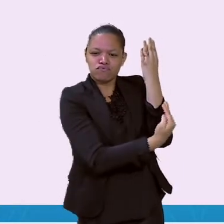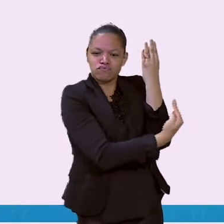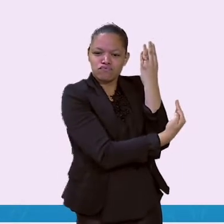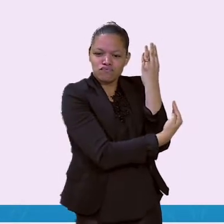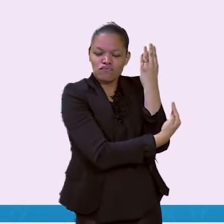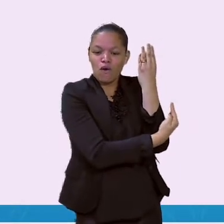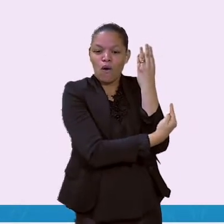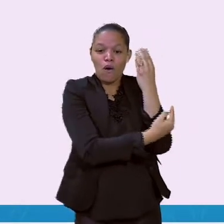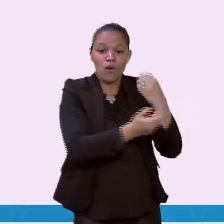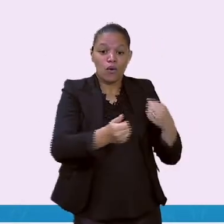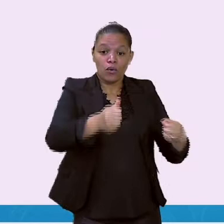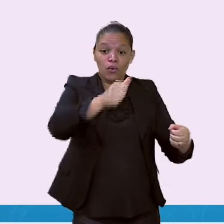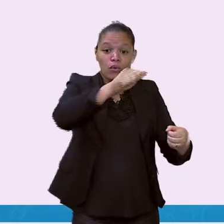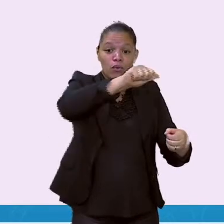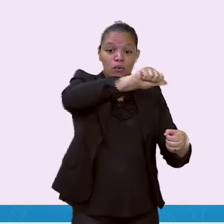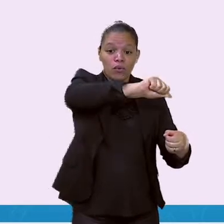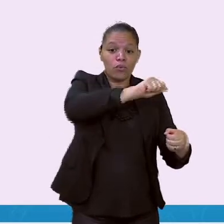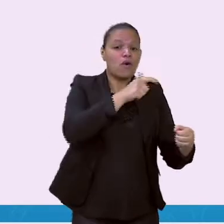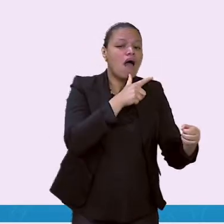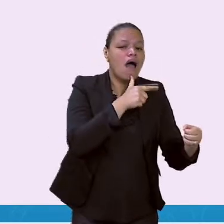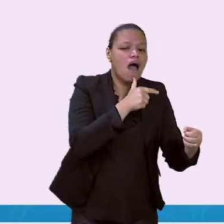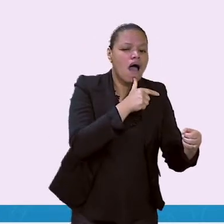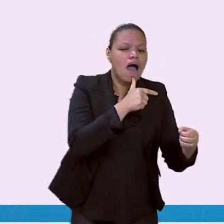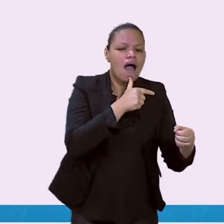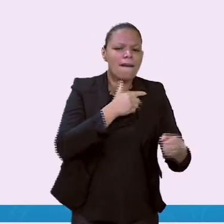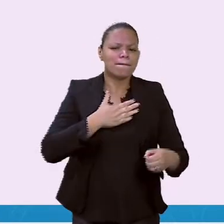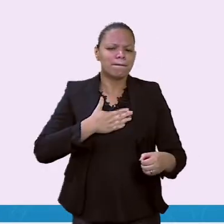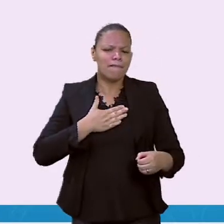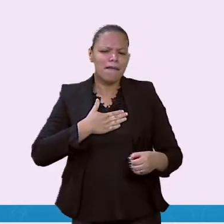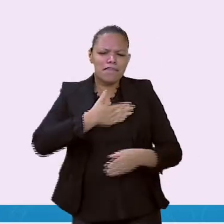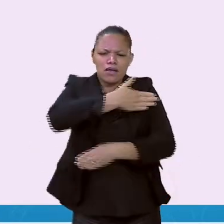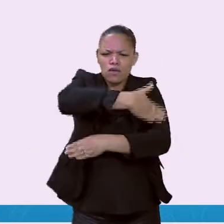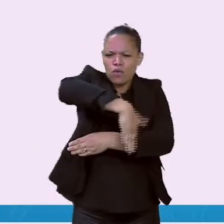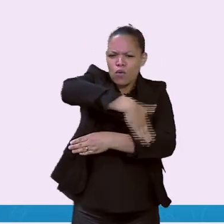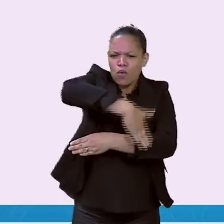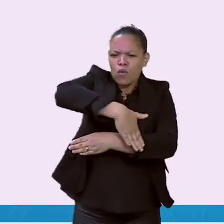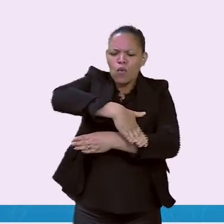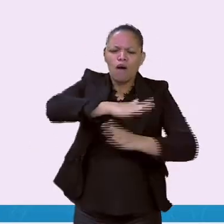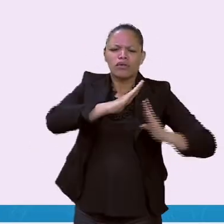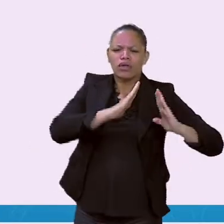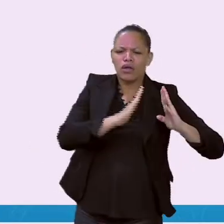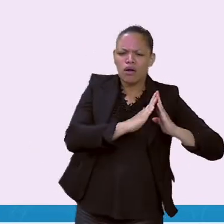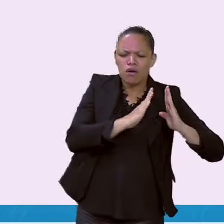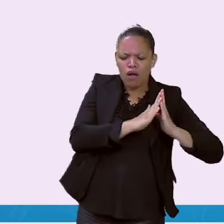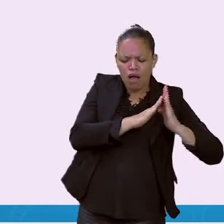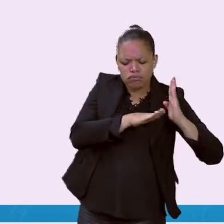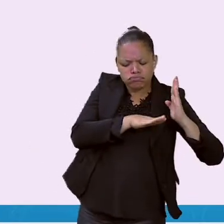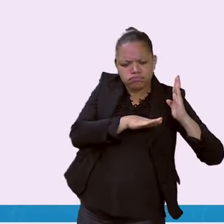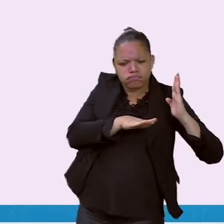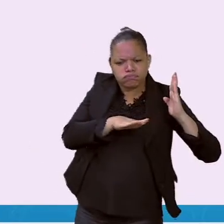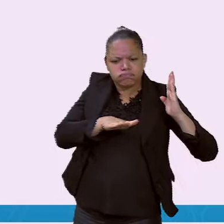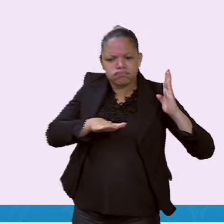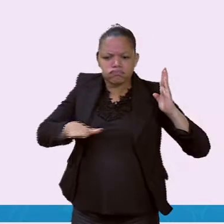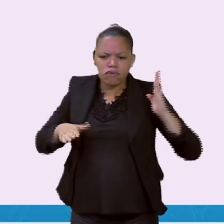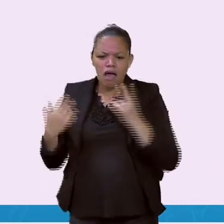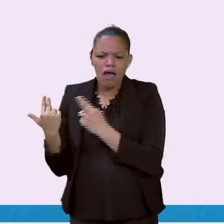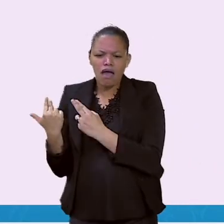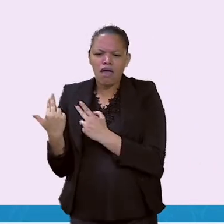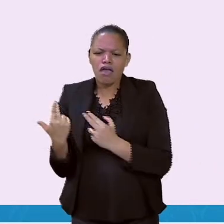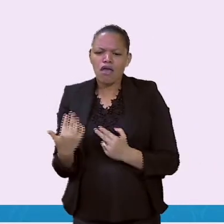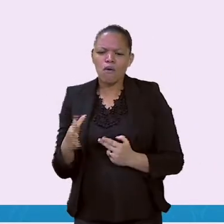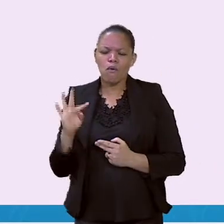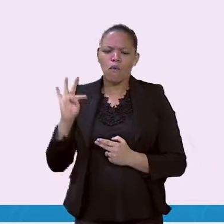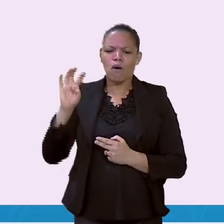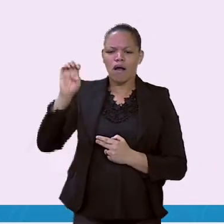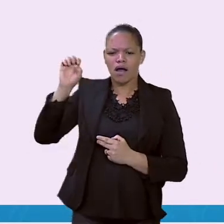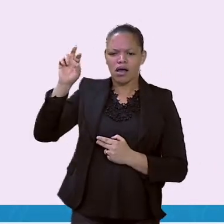Na minha rua tem casas térreas, que são casas baixinhas como a da Teresinha. E tem